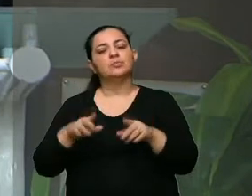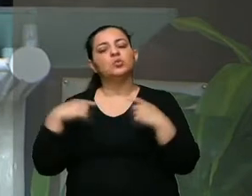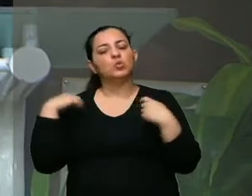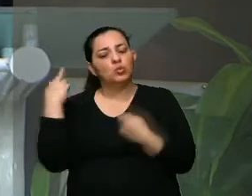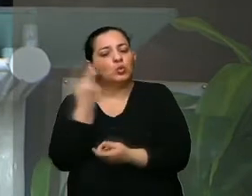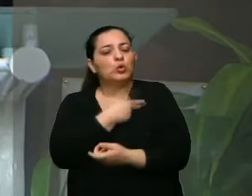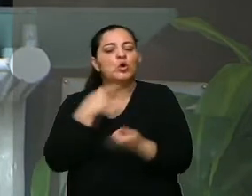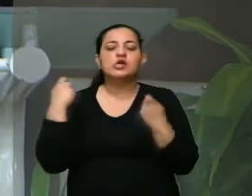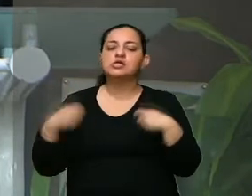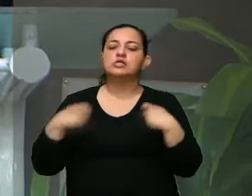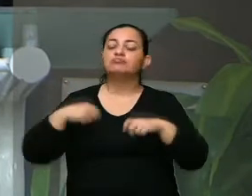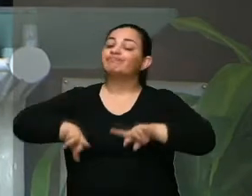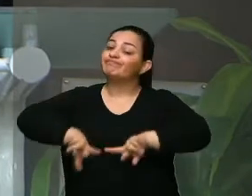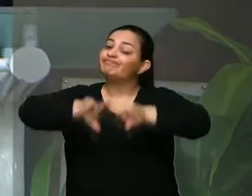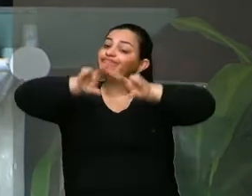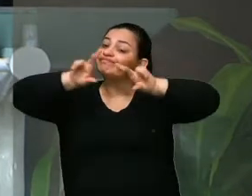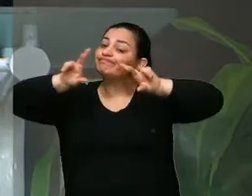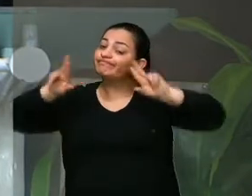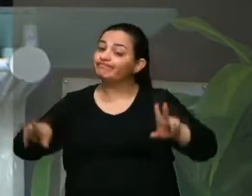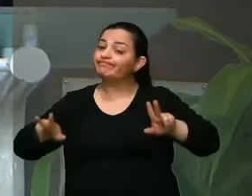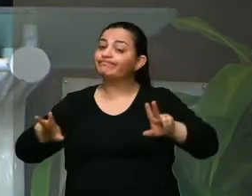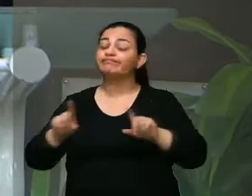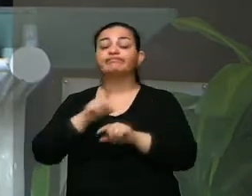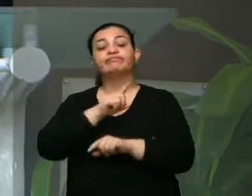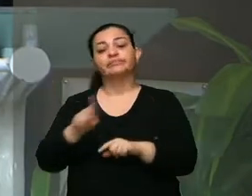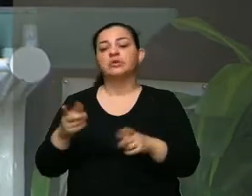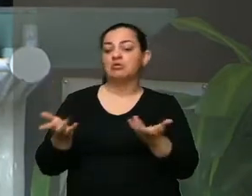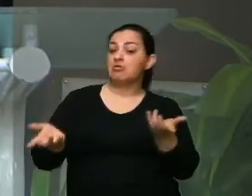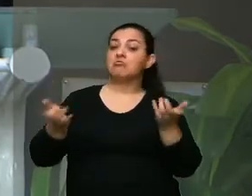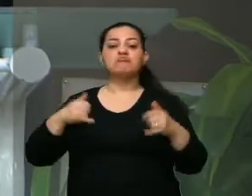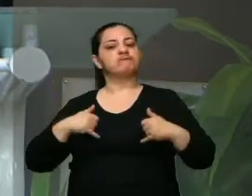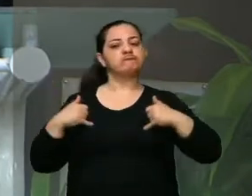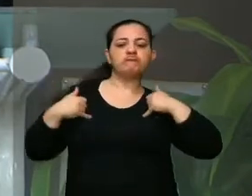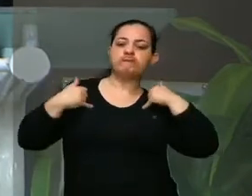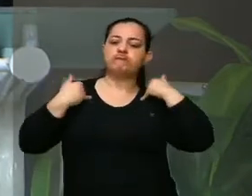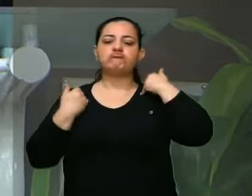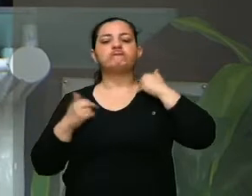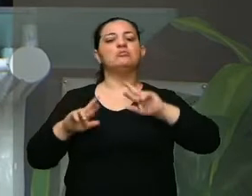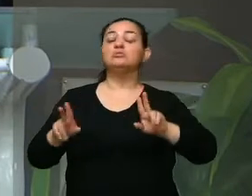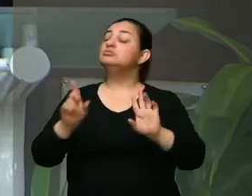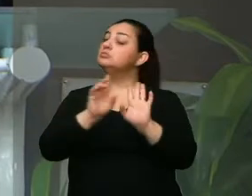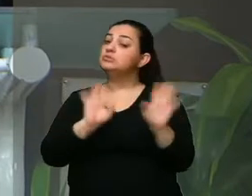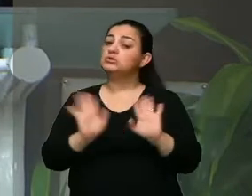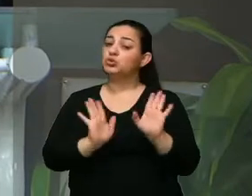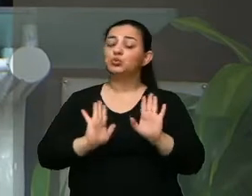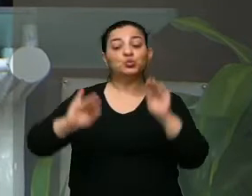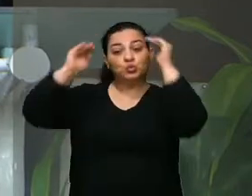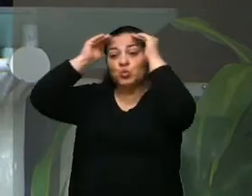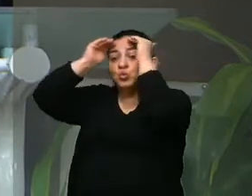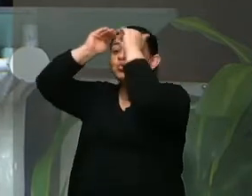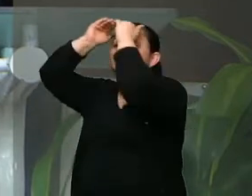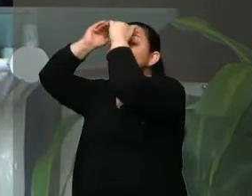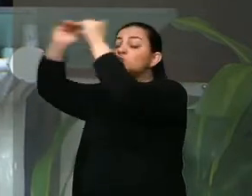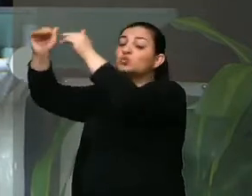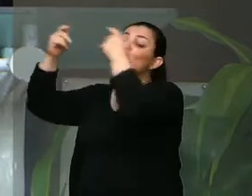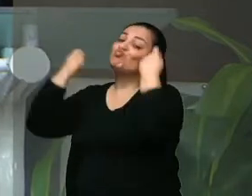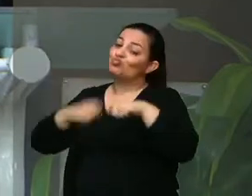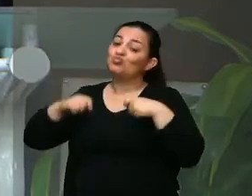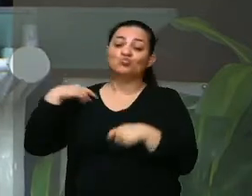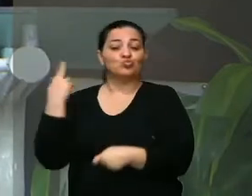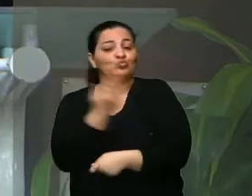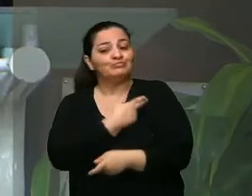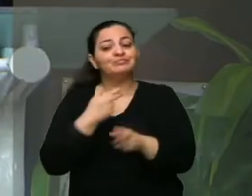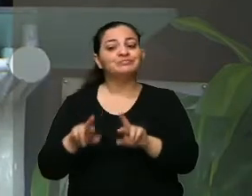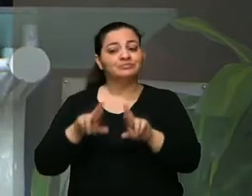temos que ser diferente não pra querer ser diferente mas a obediência nos leva ser diferente